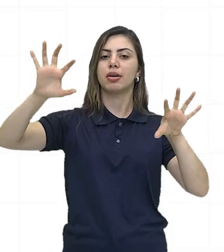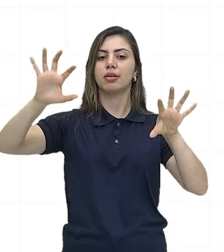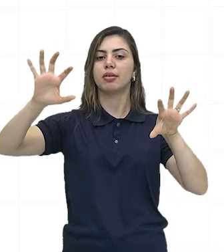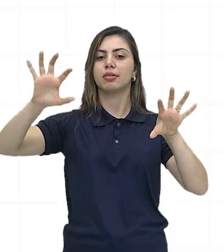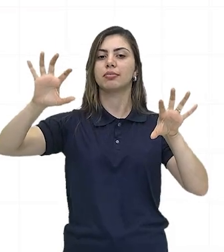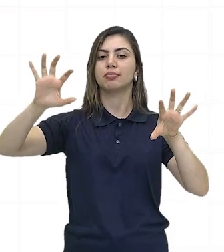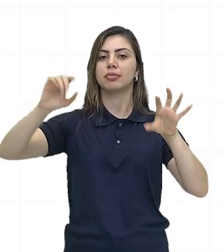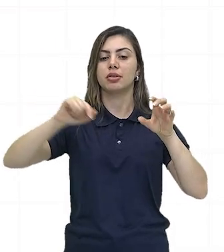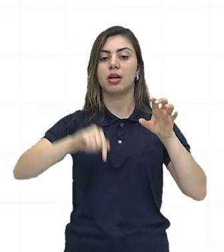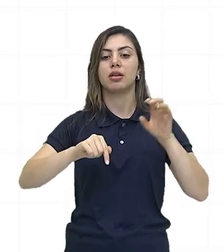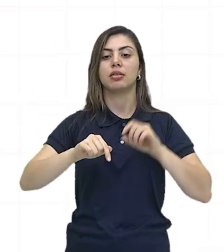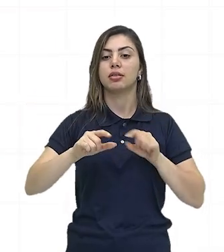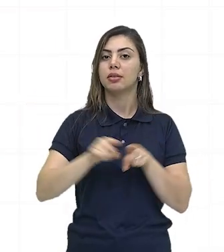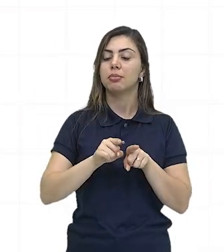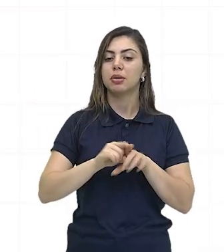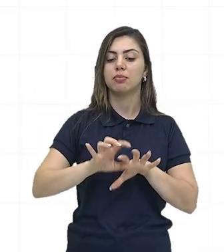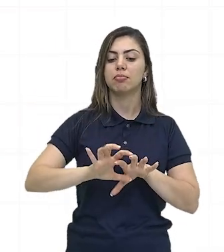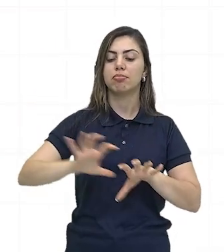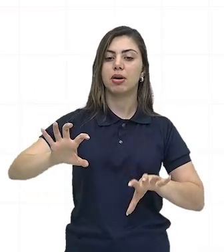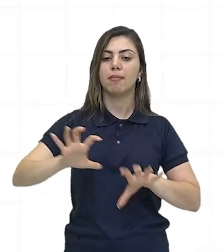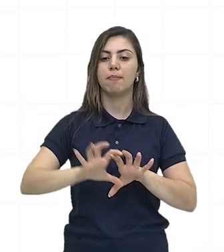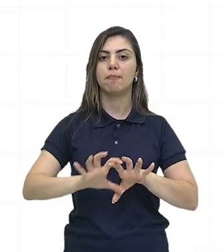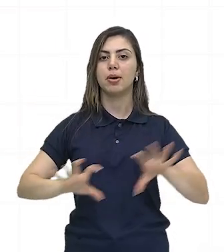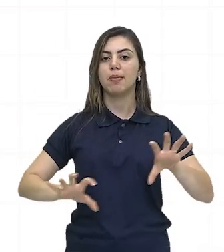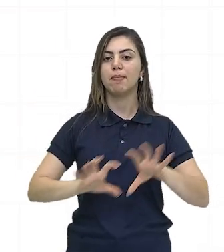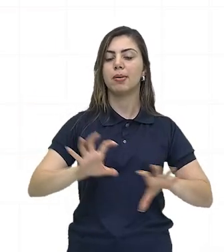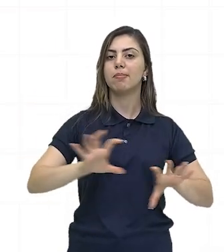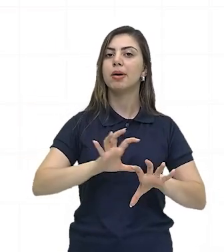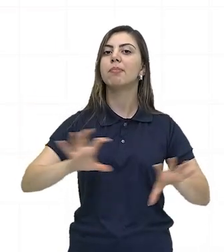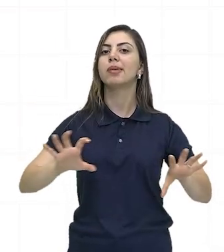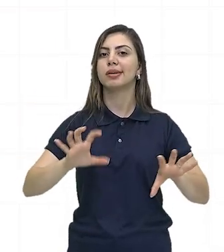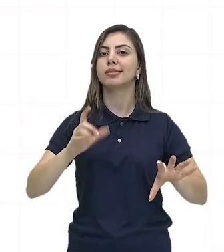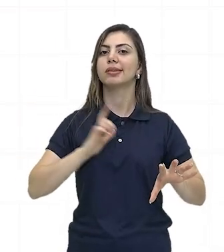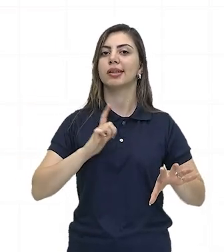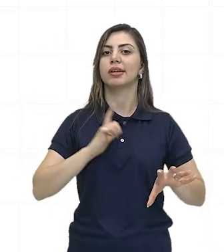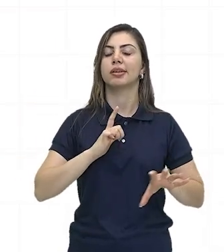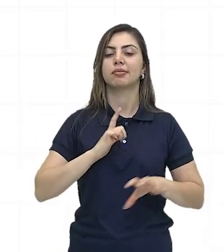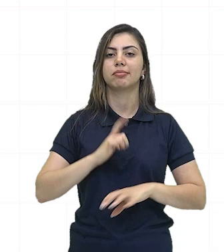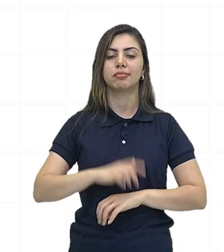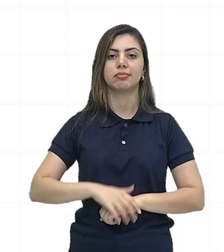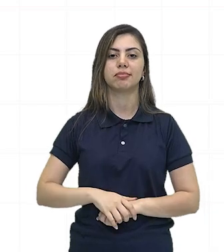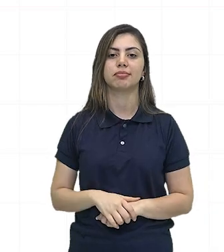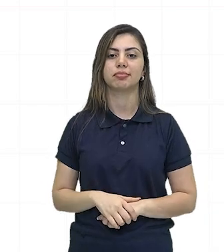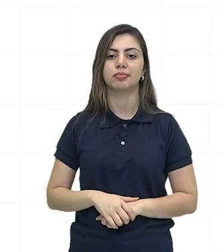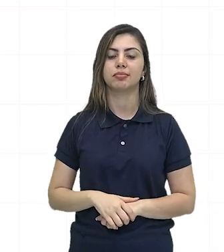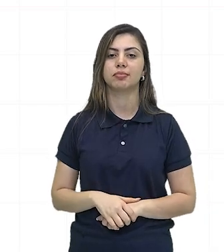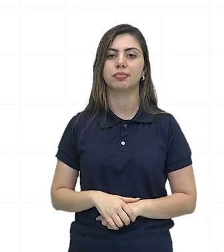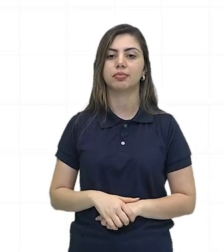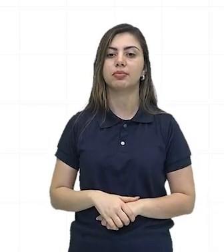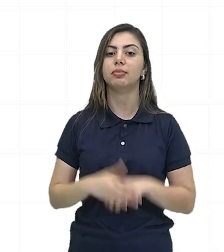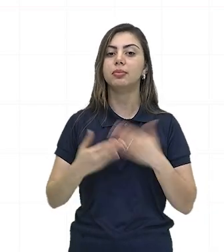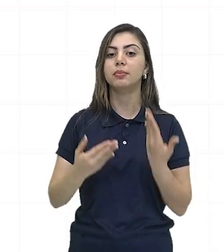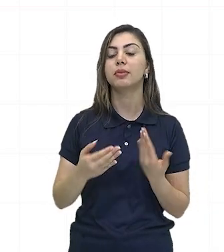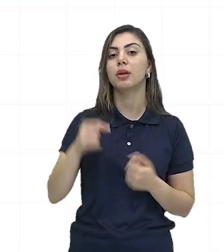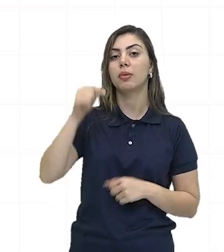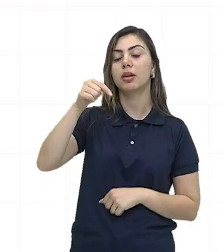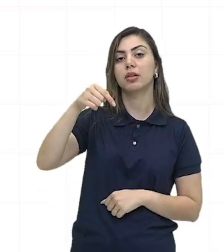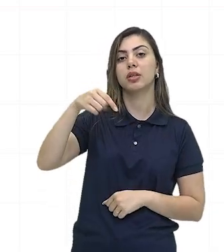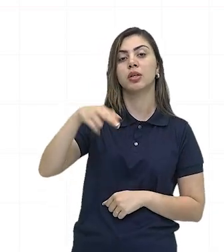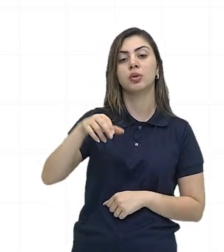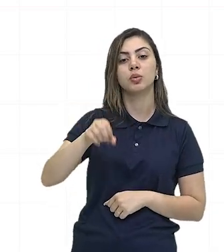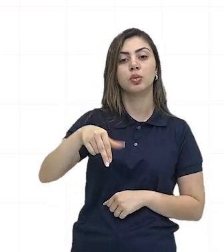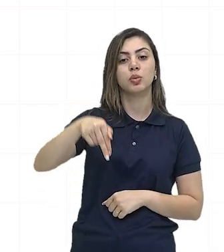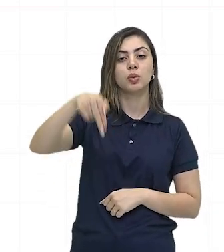Laurásia também e a Gondwana foram se separando, se fragmentando em outras partes. Então, a Laurásia ela